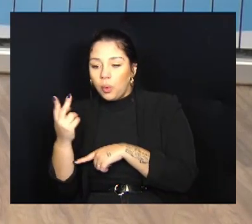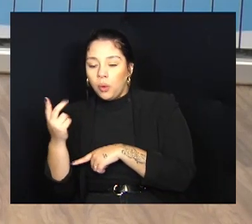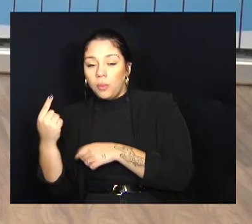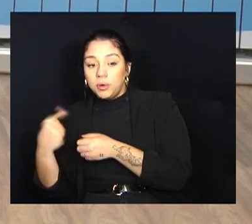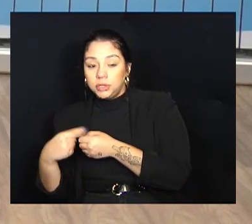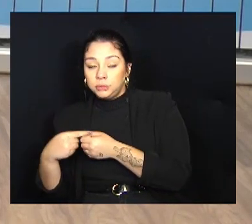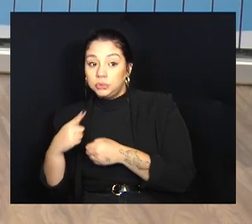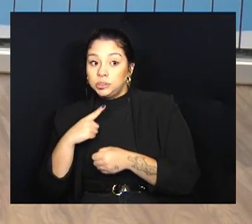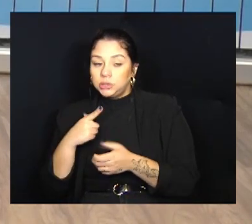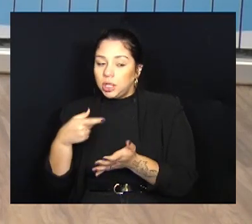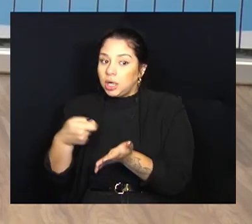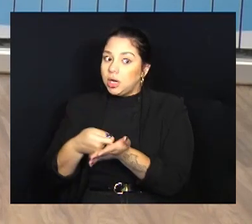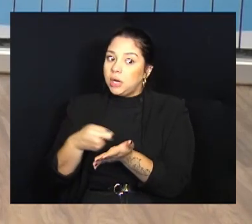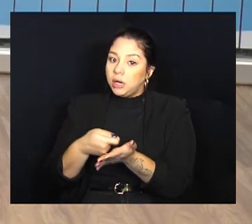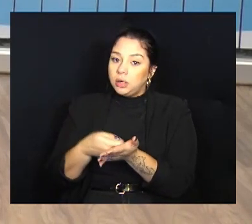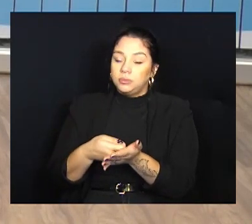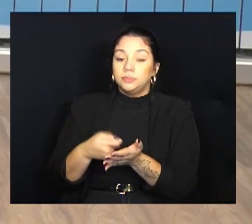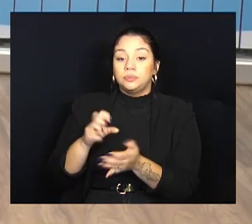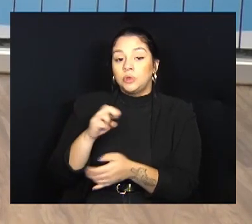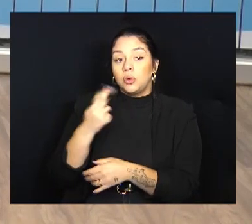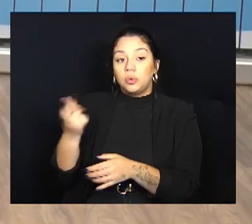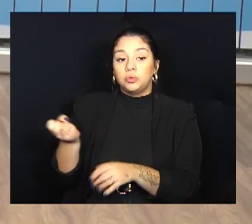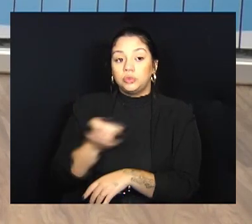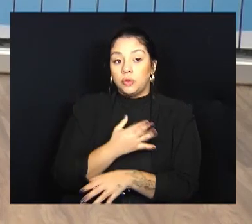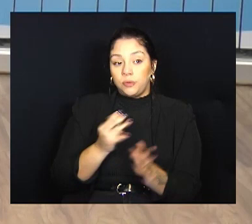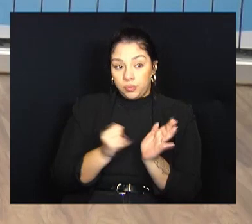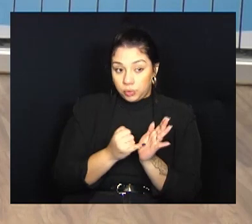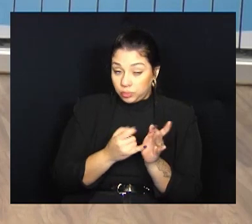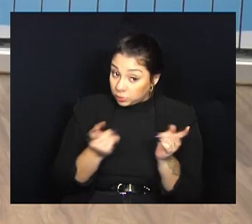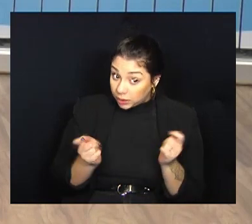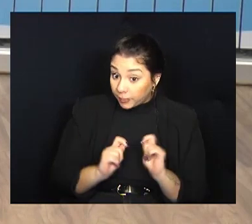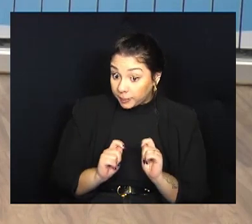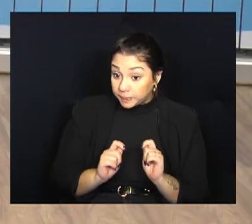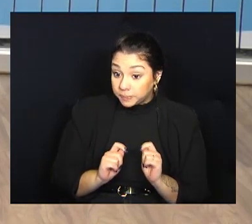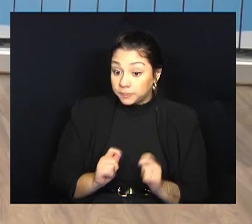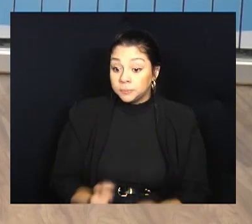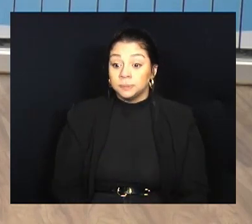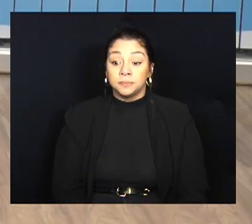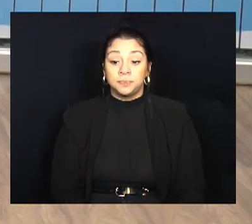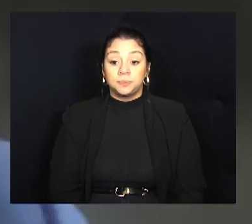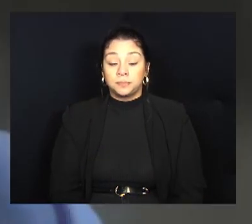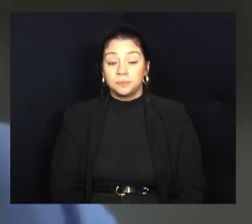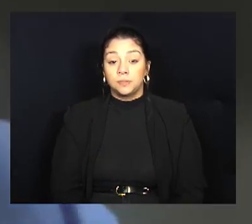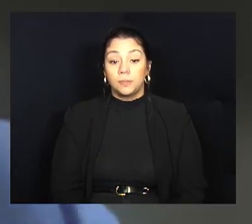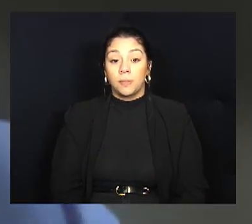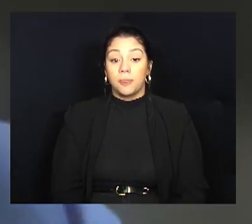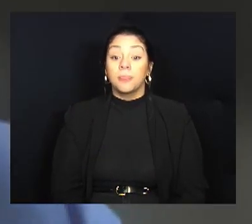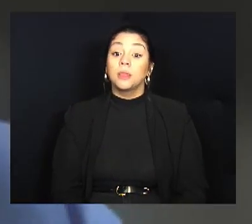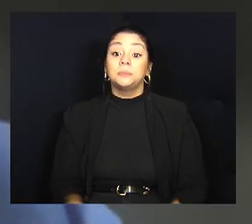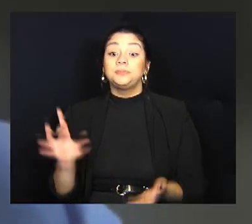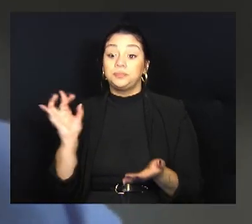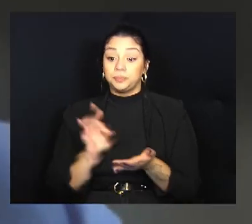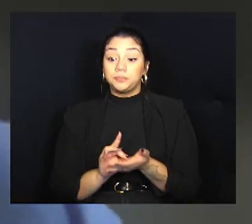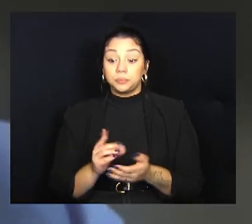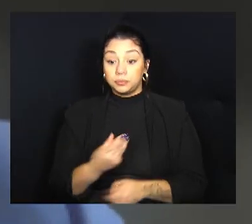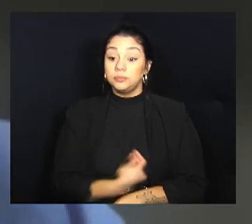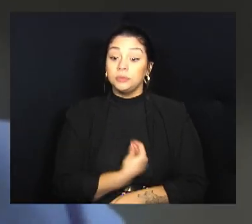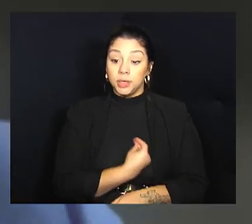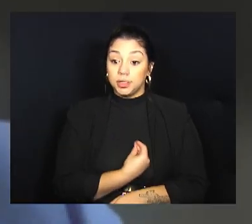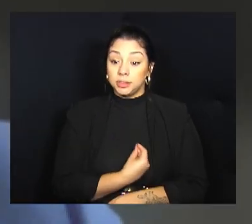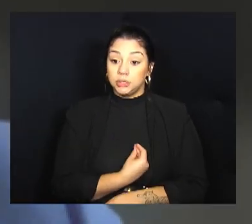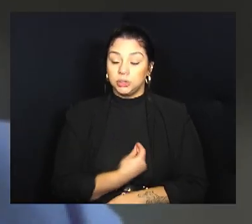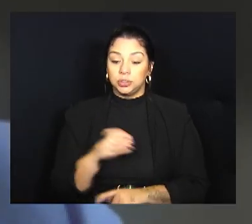existe uma cobrança ou um novo imposto. Isso é possível? Na verdade, existem contribuições